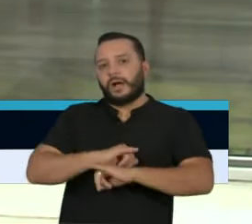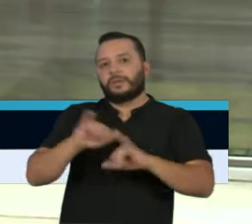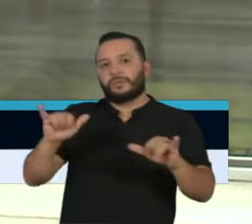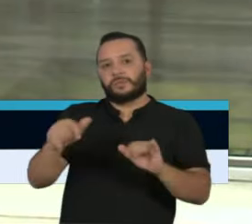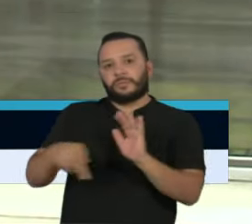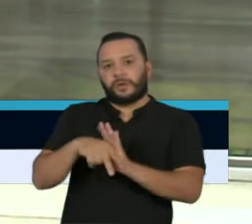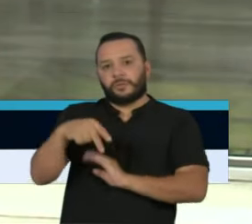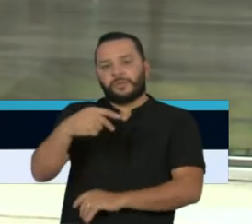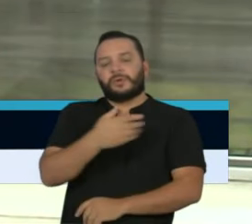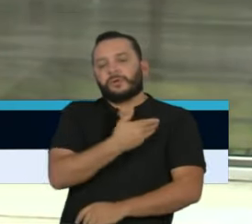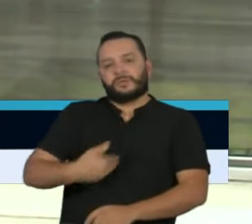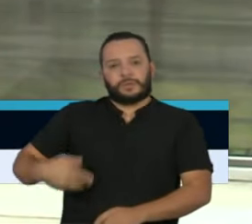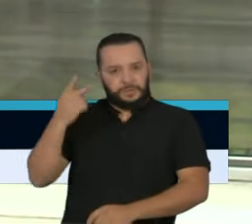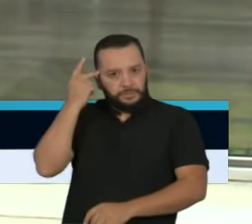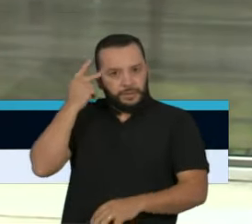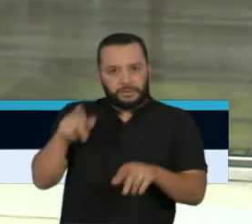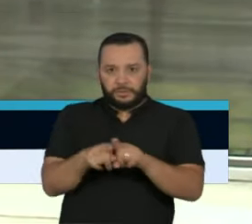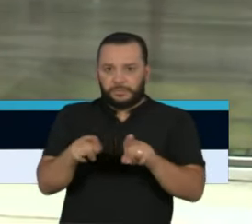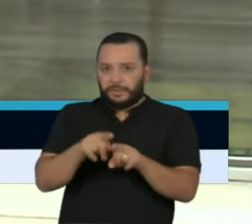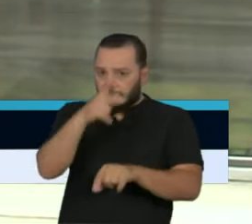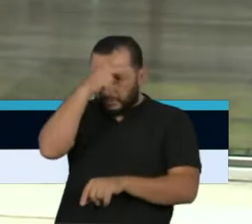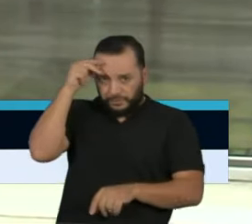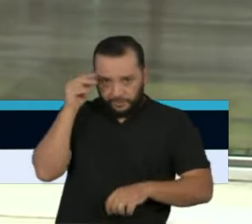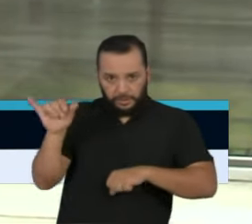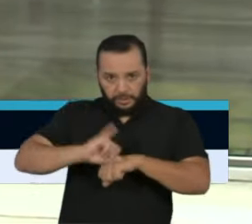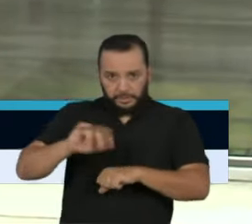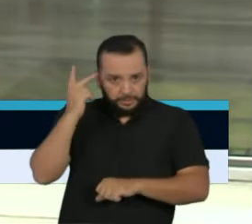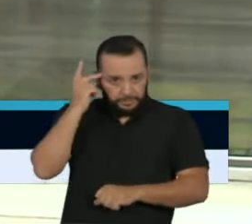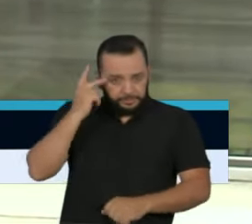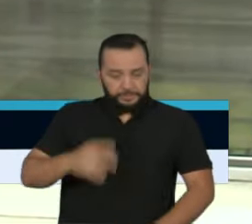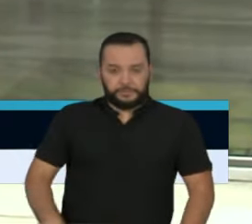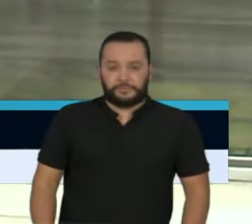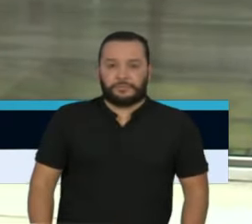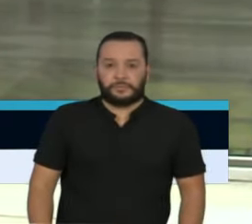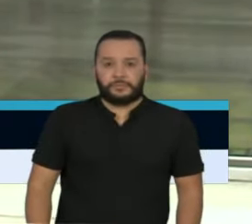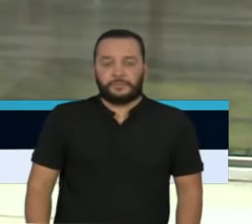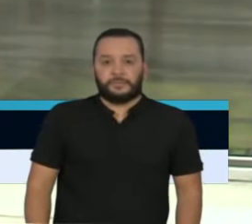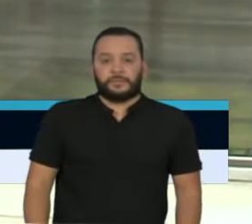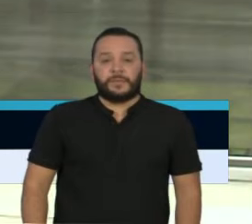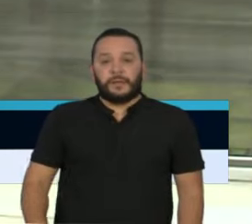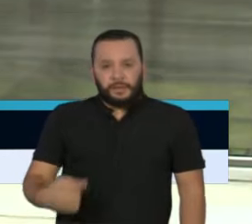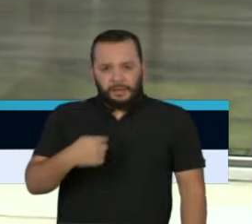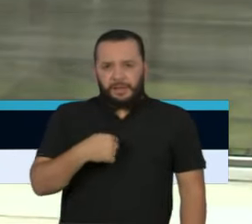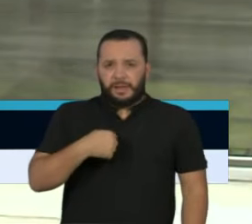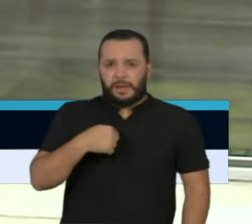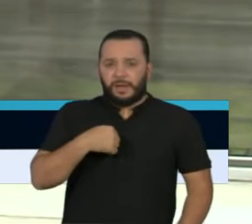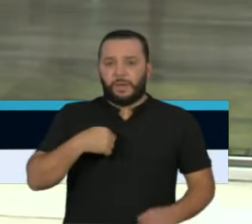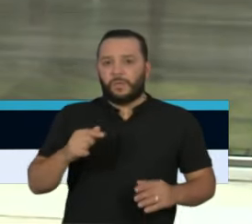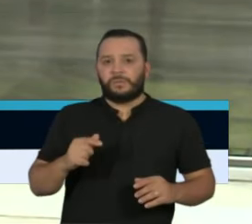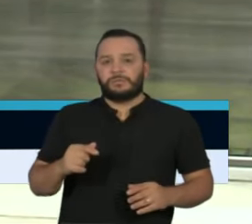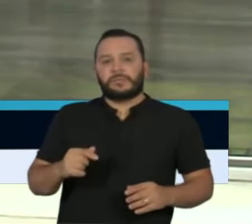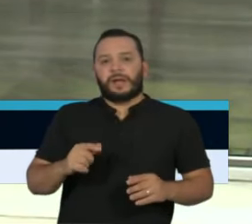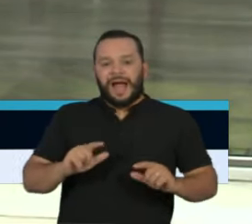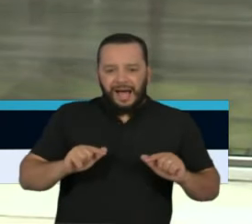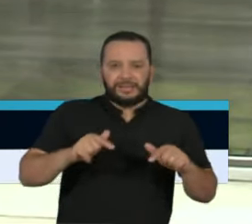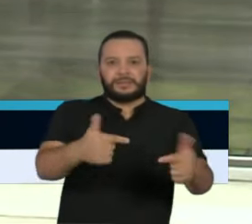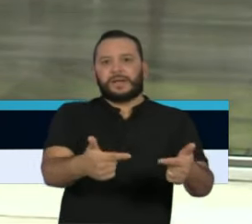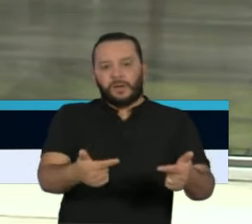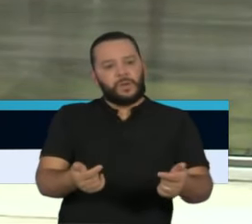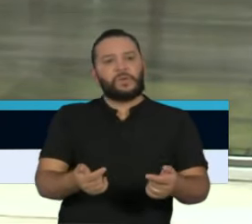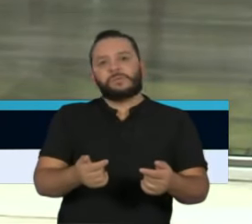da capital de São Paulo. Quero reafirmar aqui que eu não pauto as minhas ações por conveniência, mas